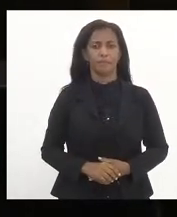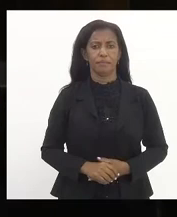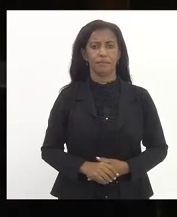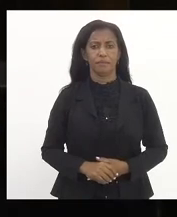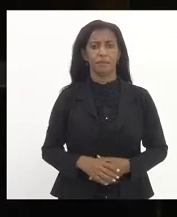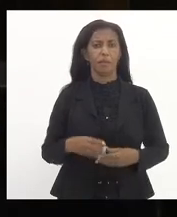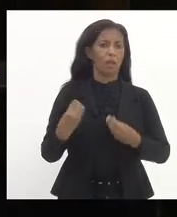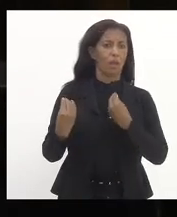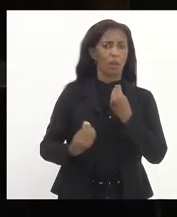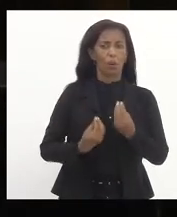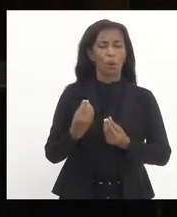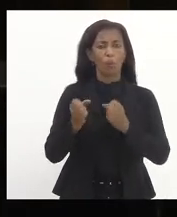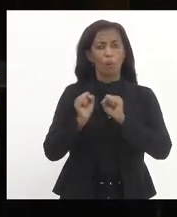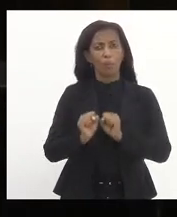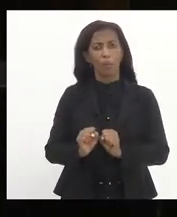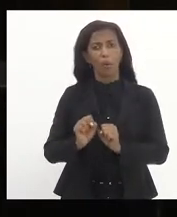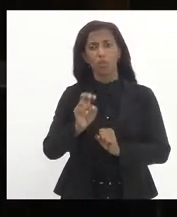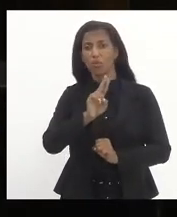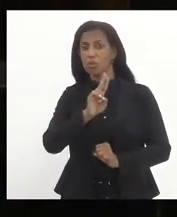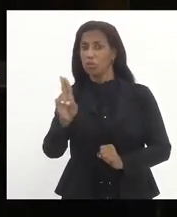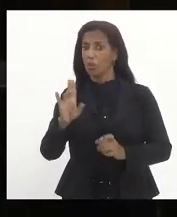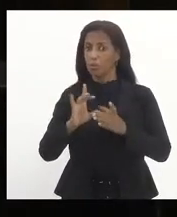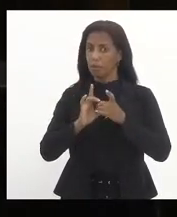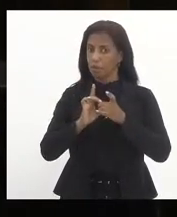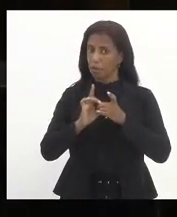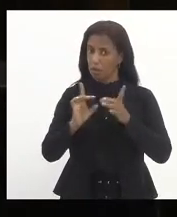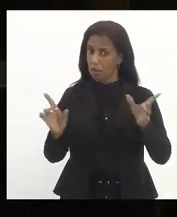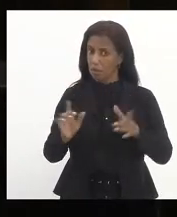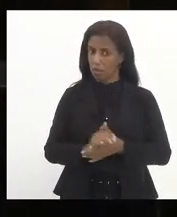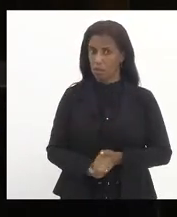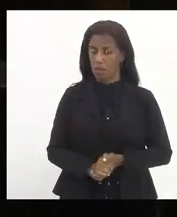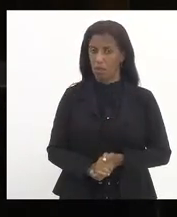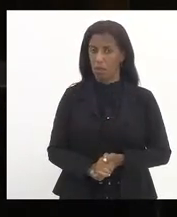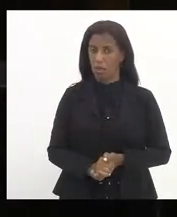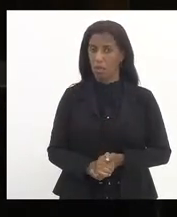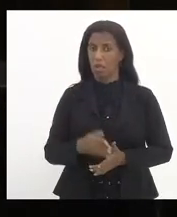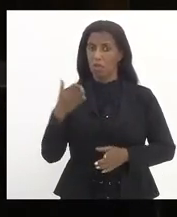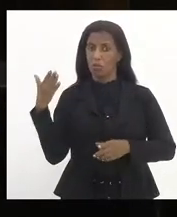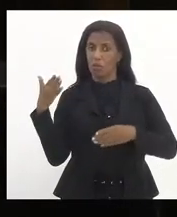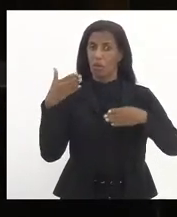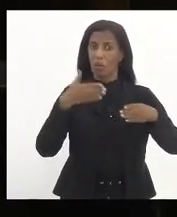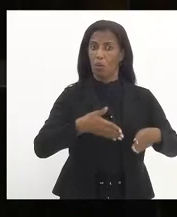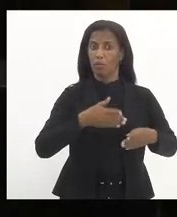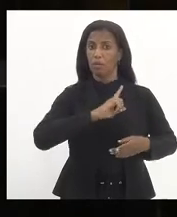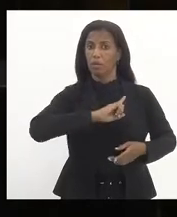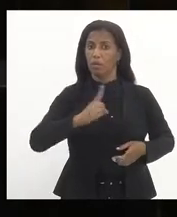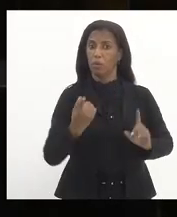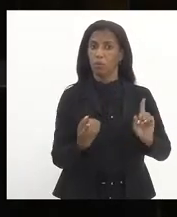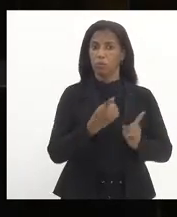Como pode ser em nome da democracia? Isso fere o princípio da não contradição.